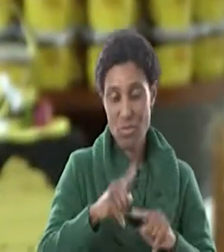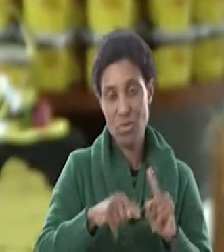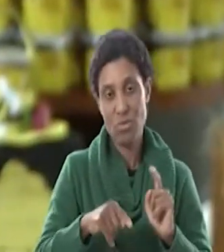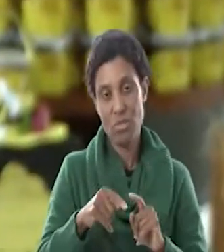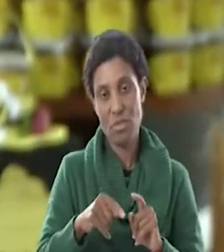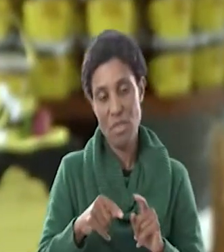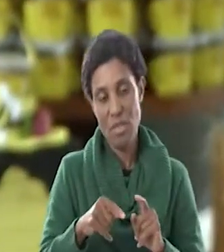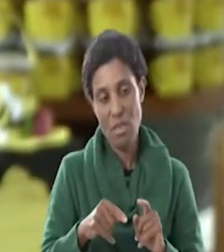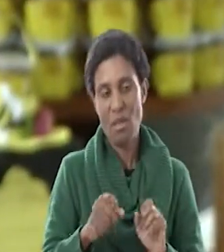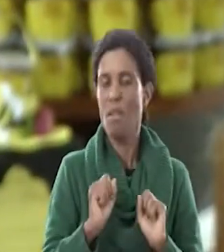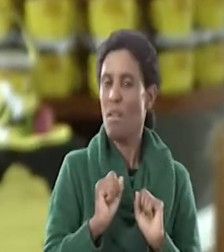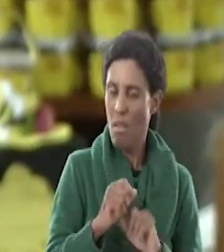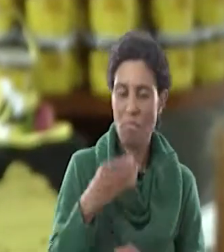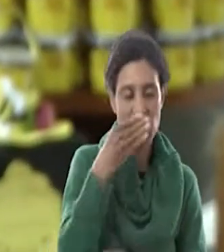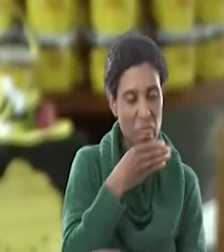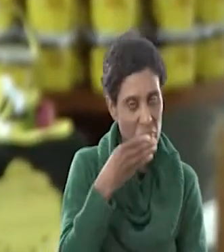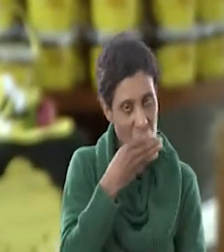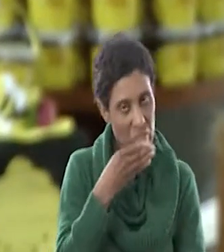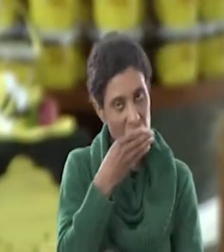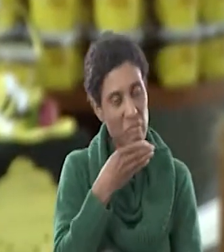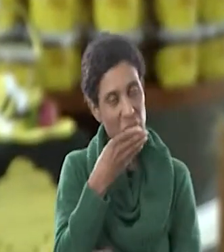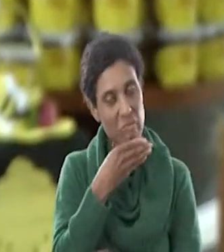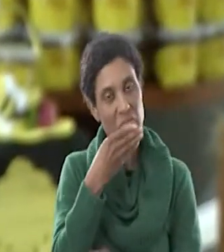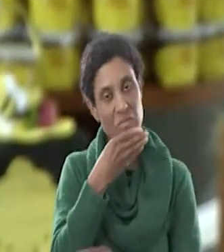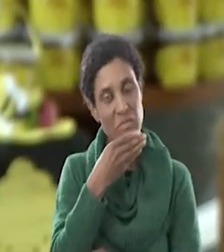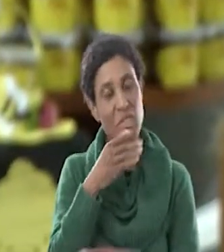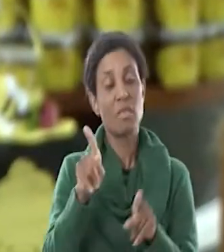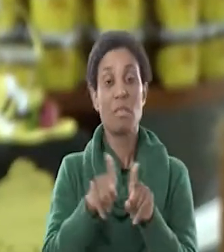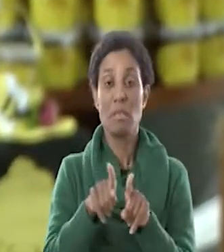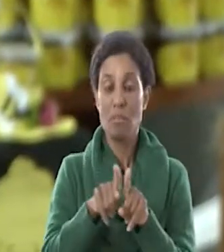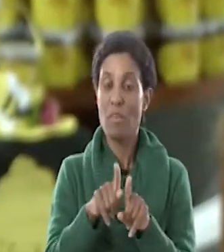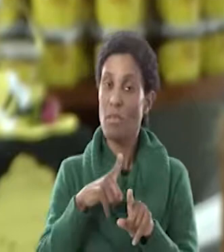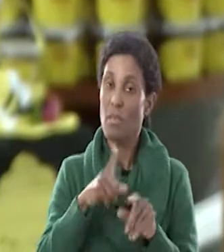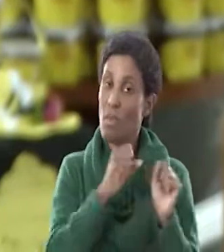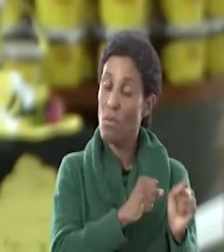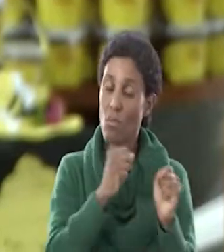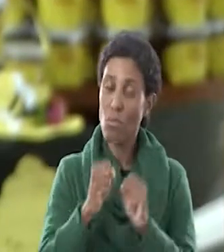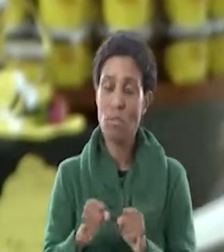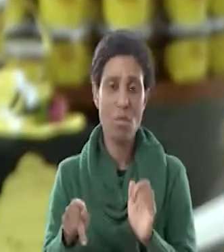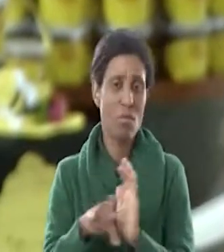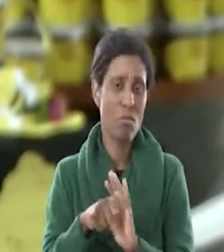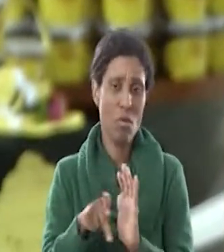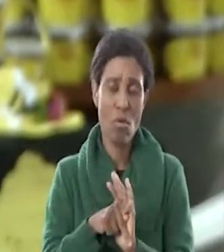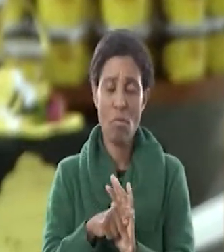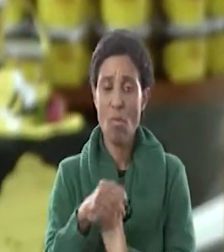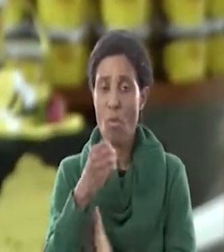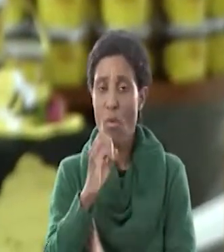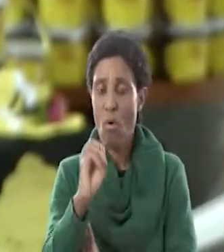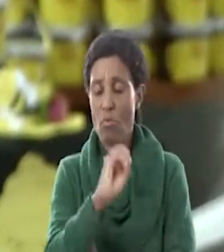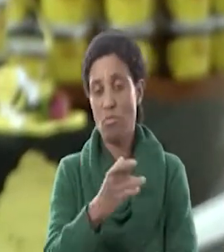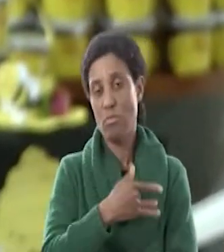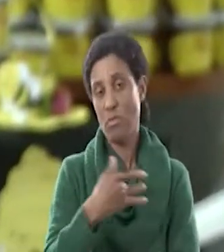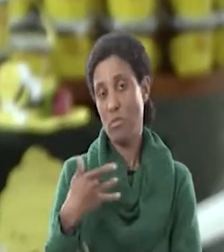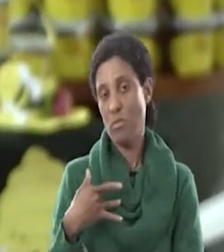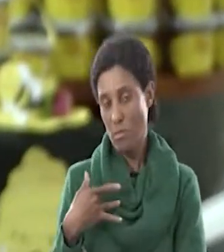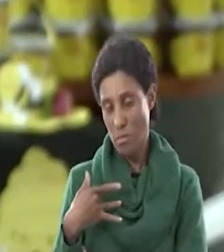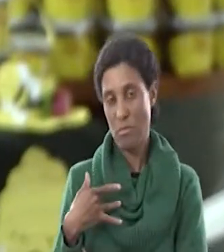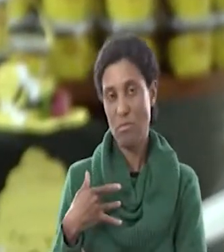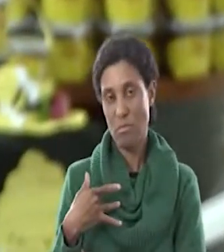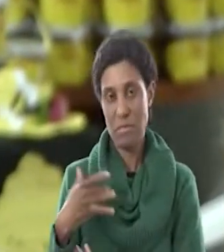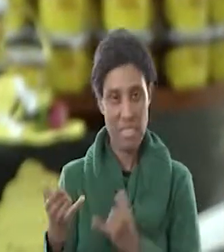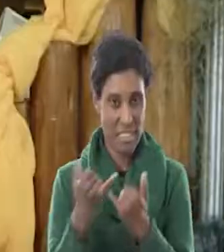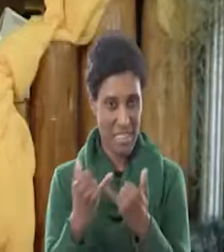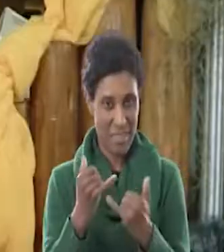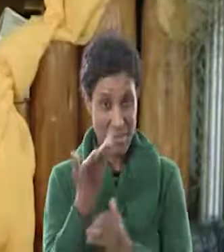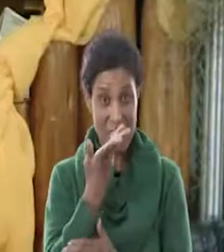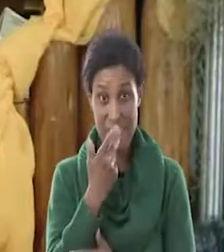então, além de adoçar, além do poder da glicose, da, ele tem um poder ainda medicinal em função de manter esses